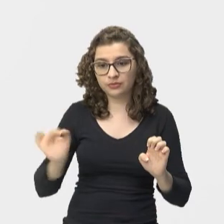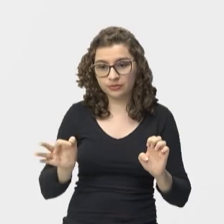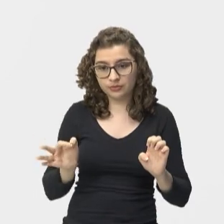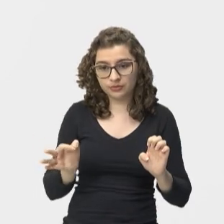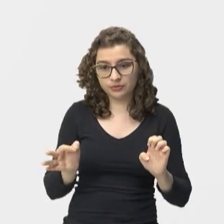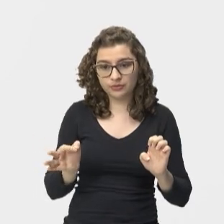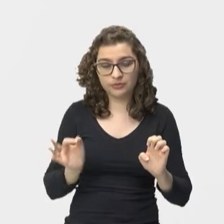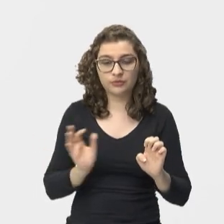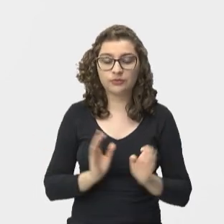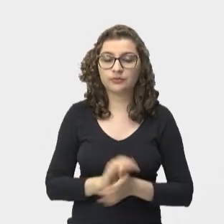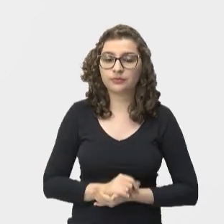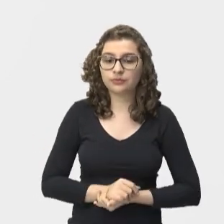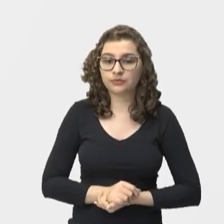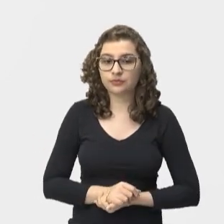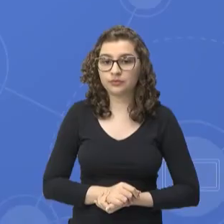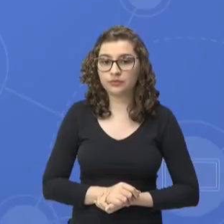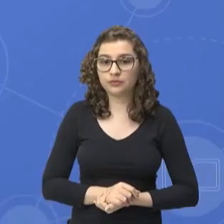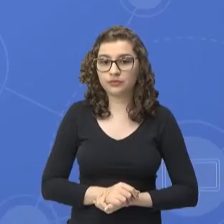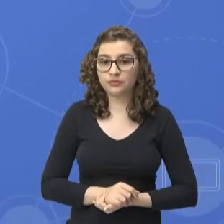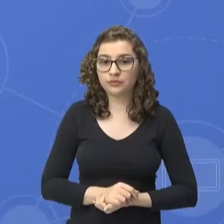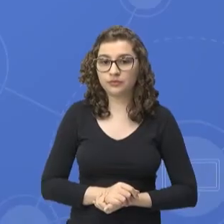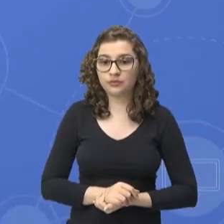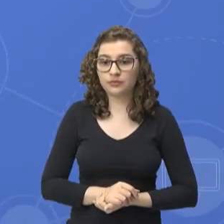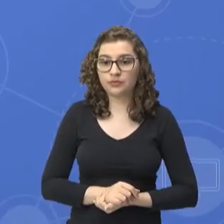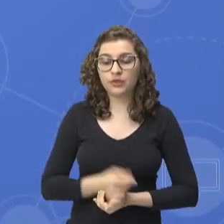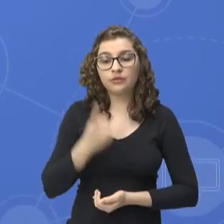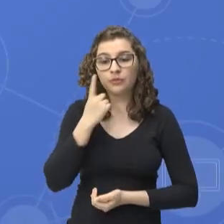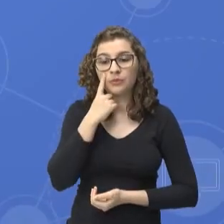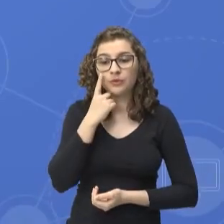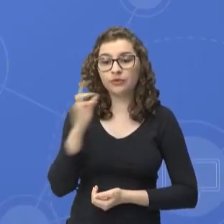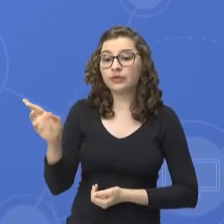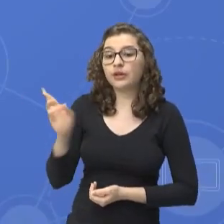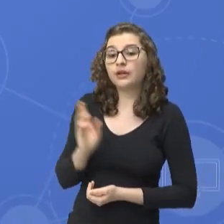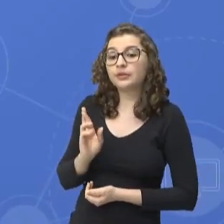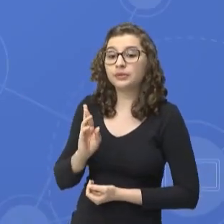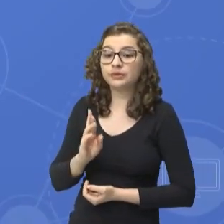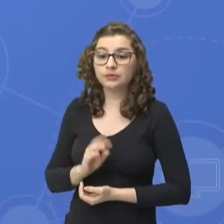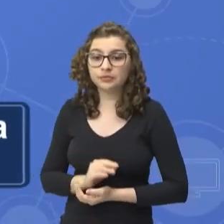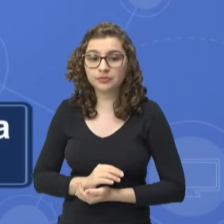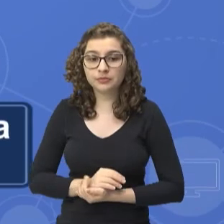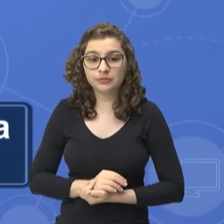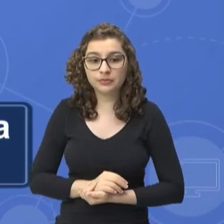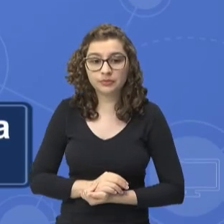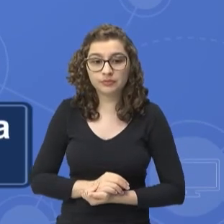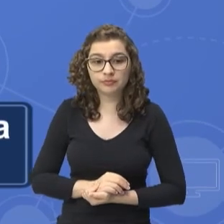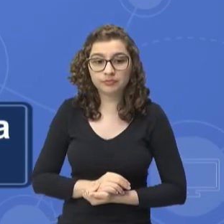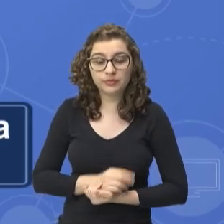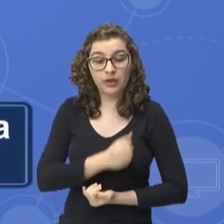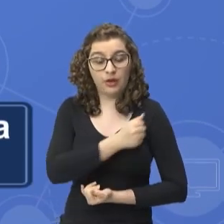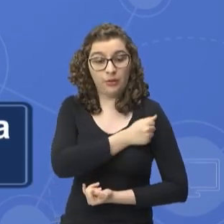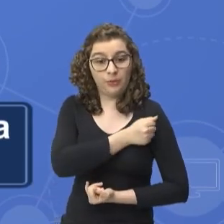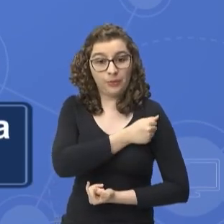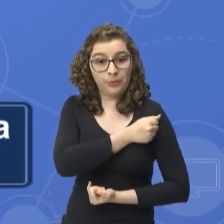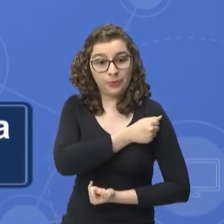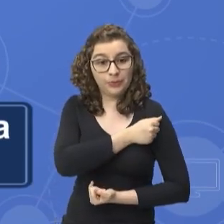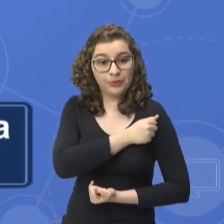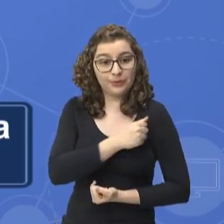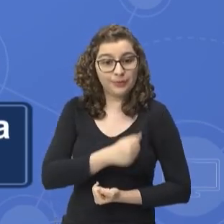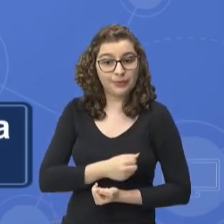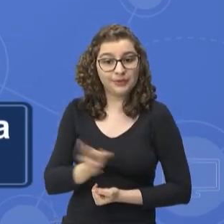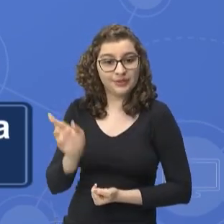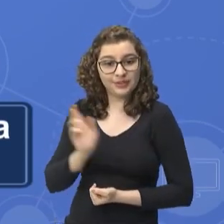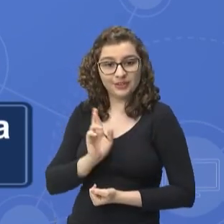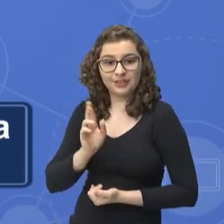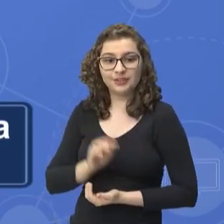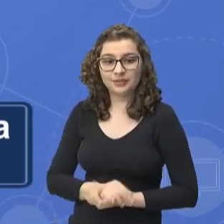3 e 4 são verdadeiros. Vamos ver então como é que vocês responderam? Vamos lá? Nossa amiga